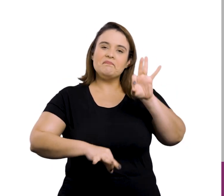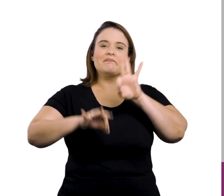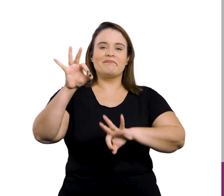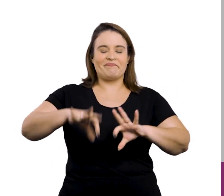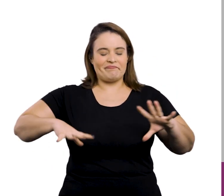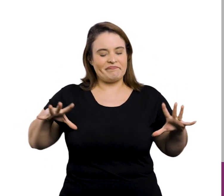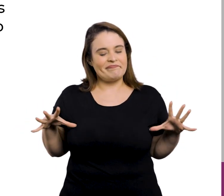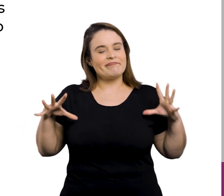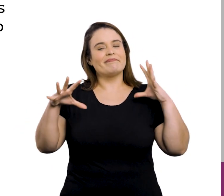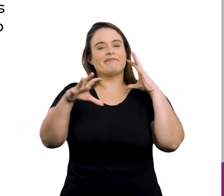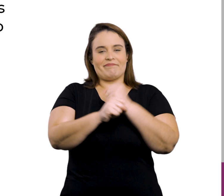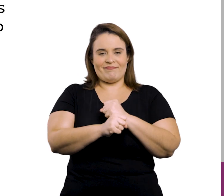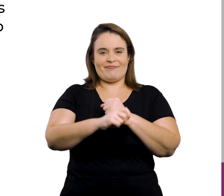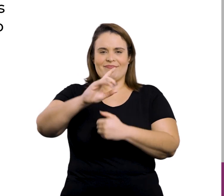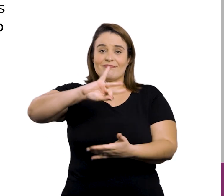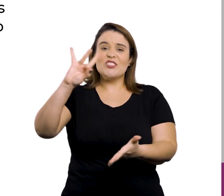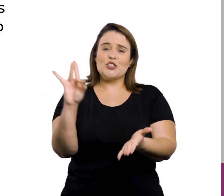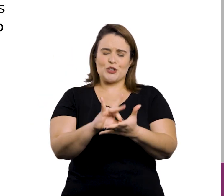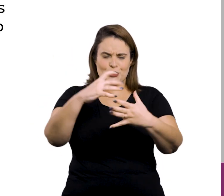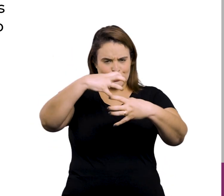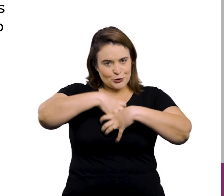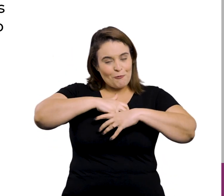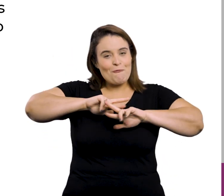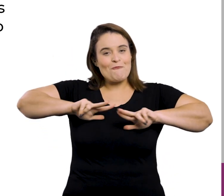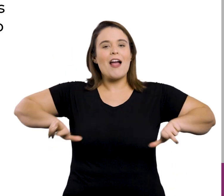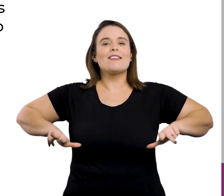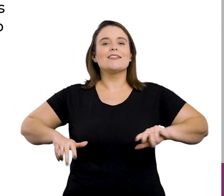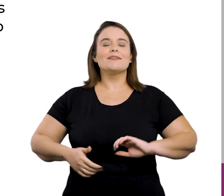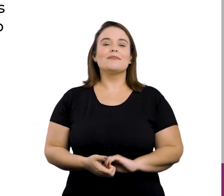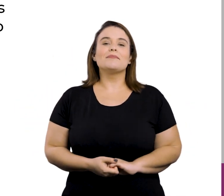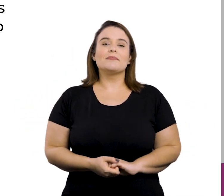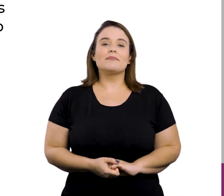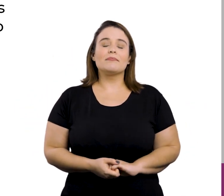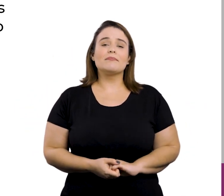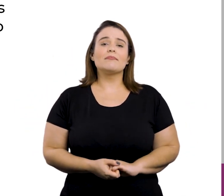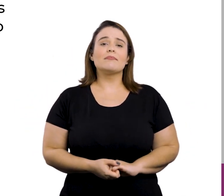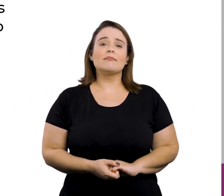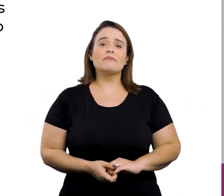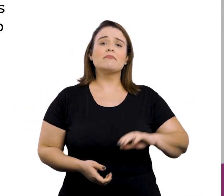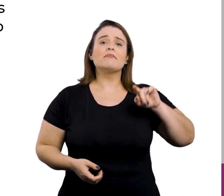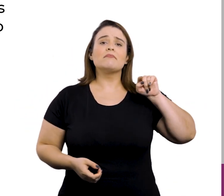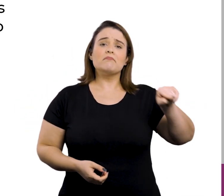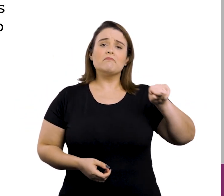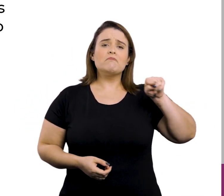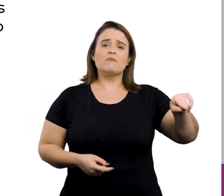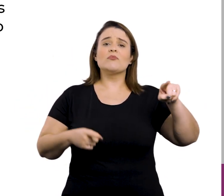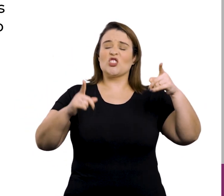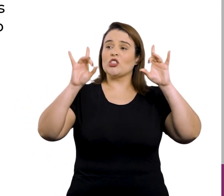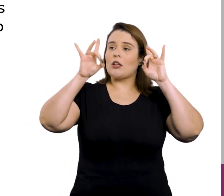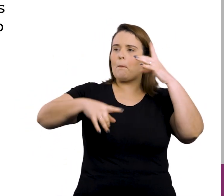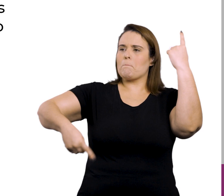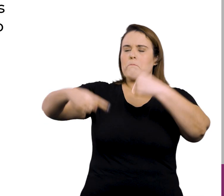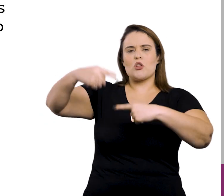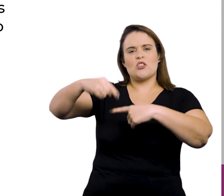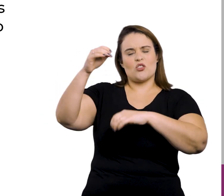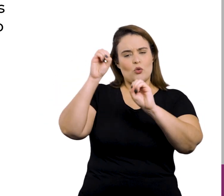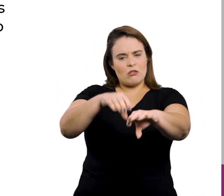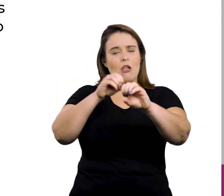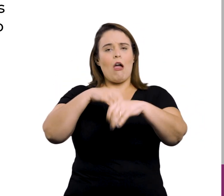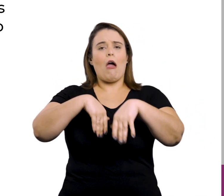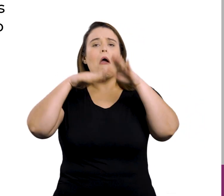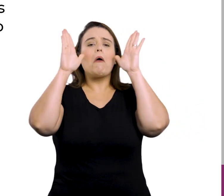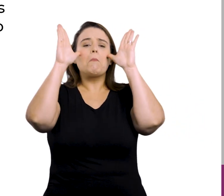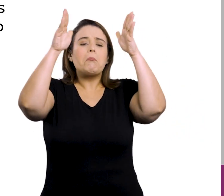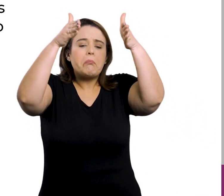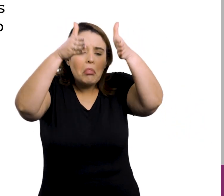aos estudos. A educação é um projeto coletivo que se materializa de formas diversas. Ela não cabe